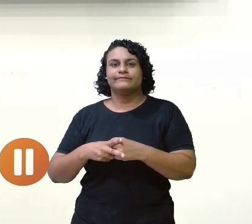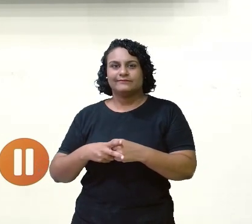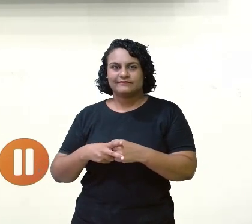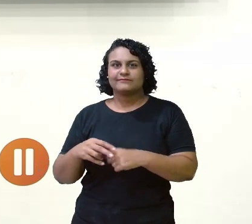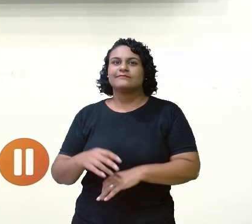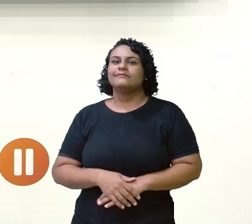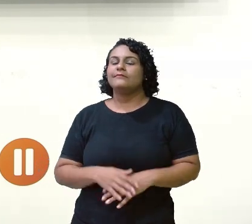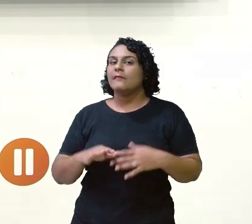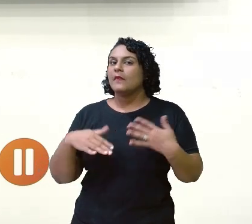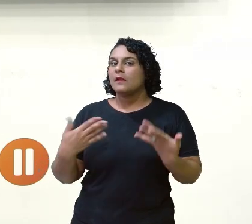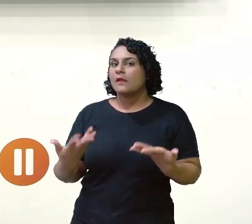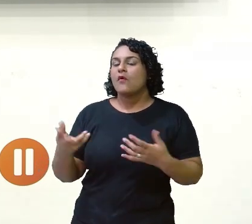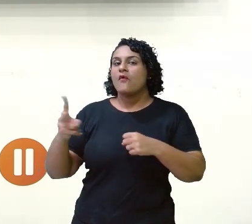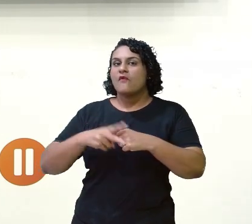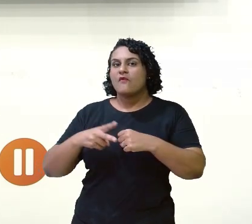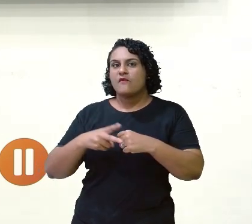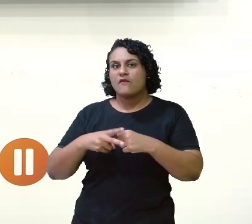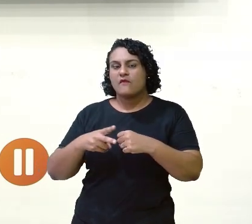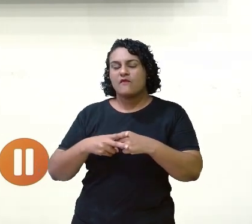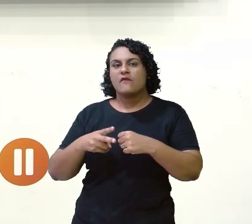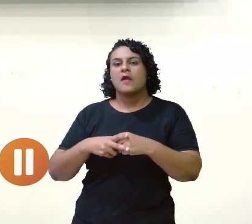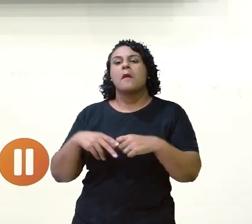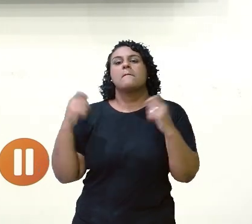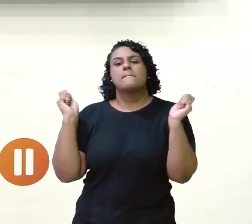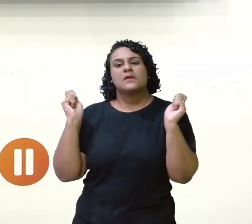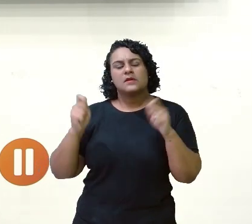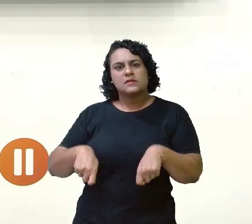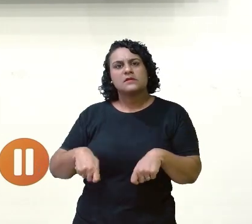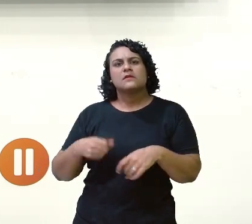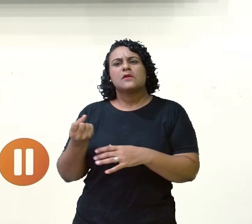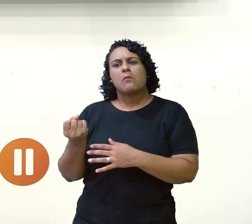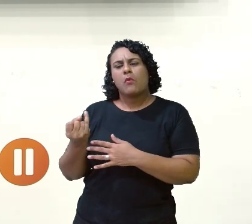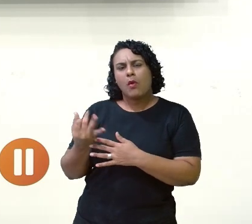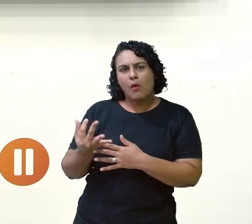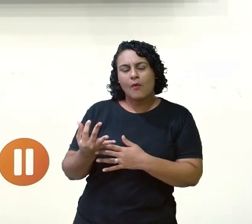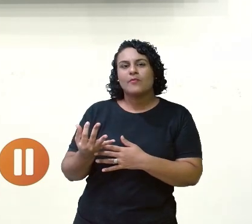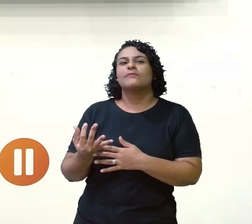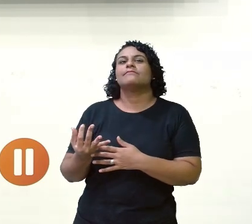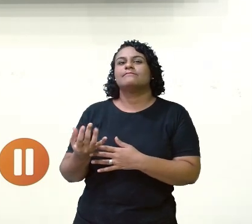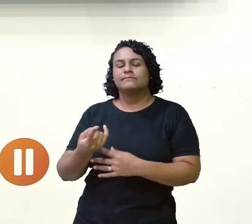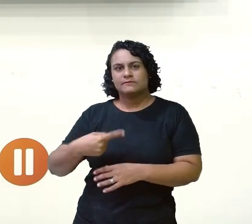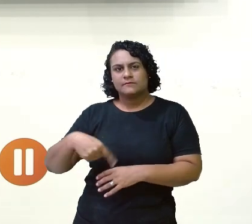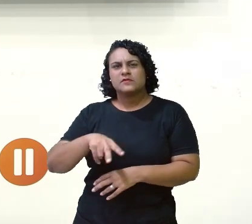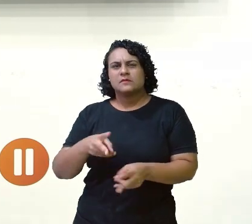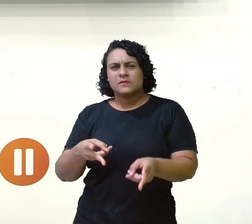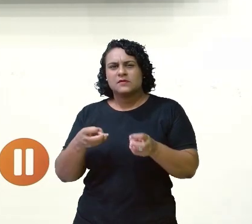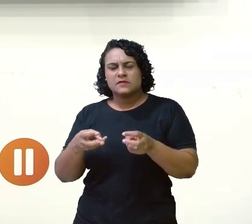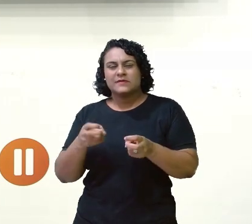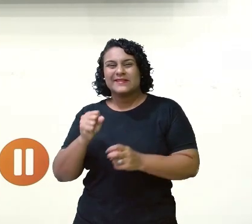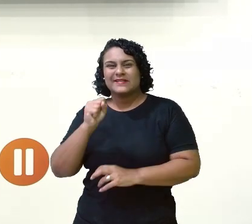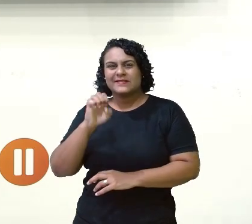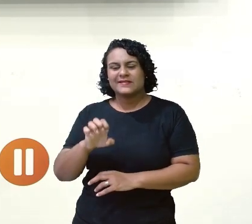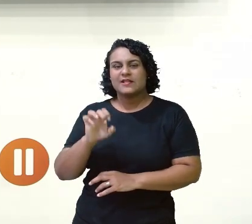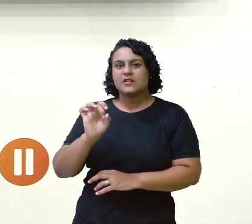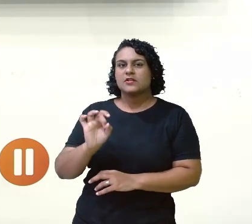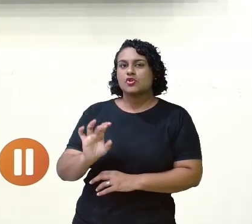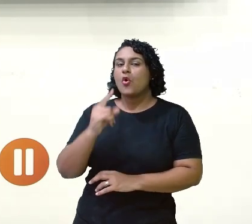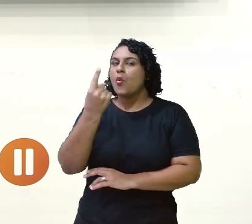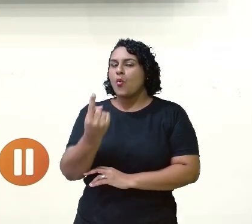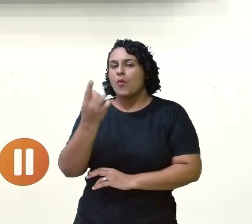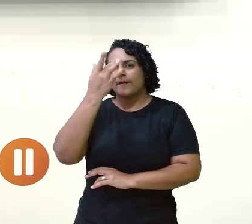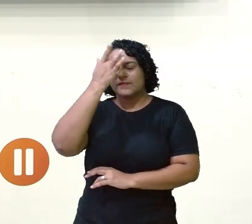no plural, jogam. Eles jogam, como vocês podem perceber. Se só tivesse uma